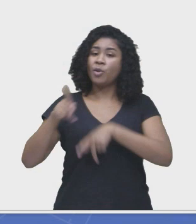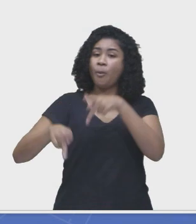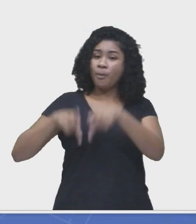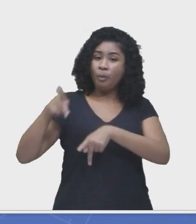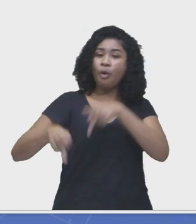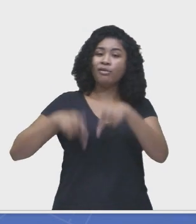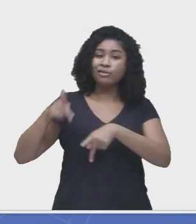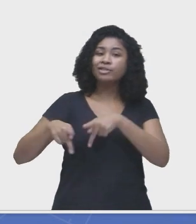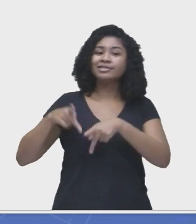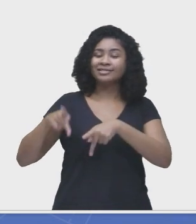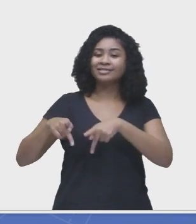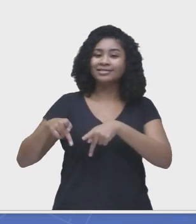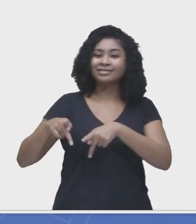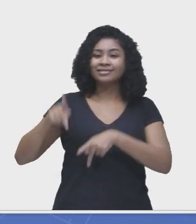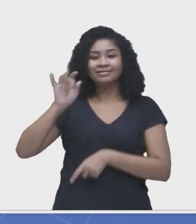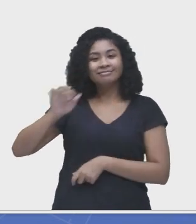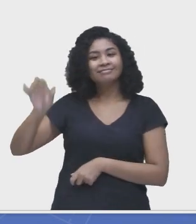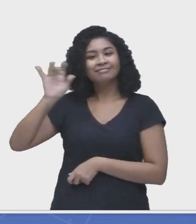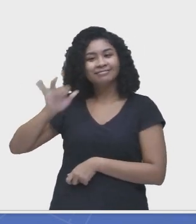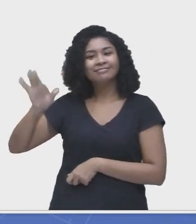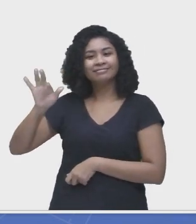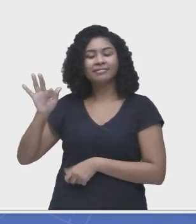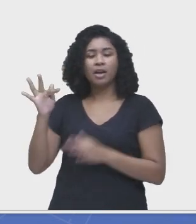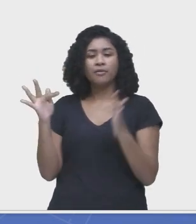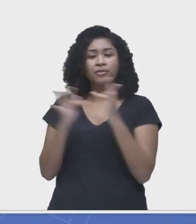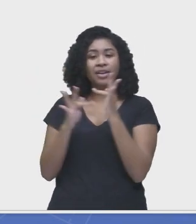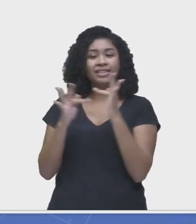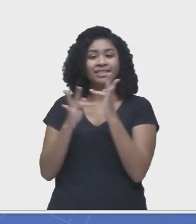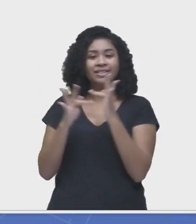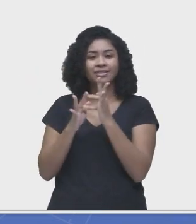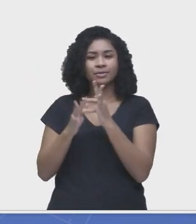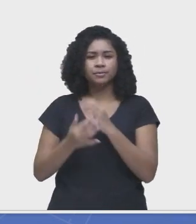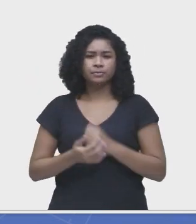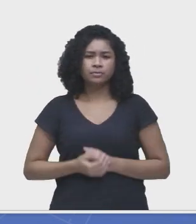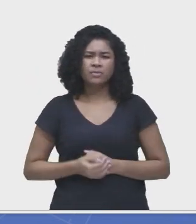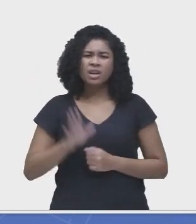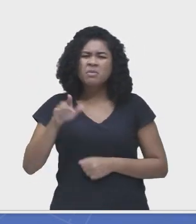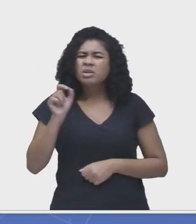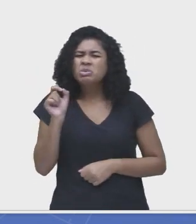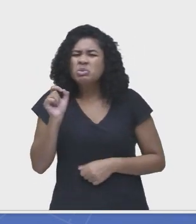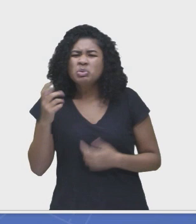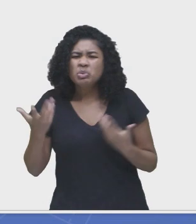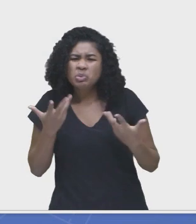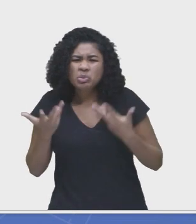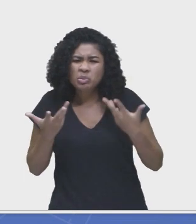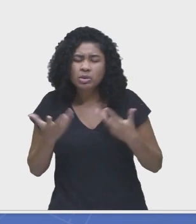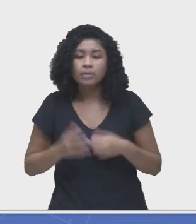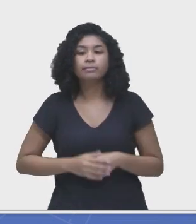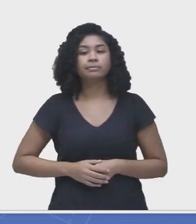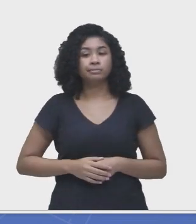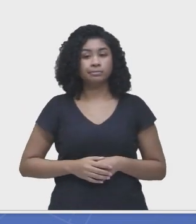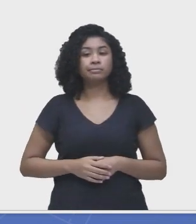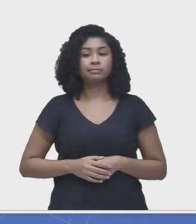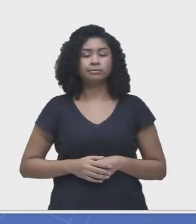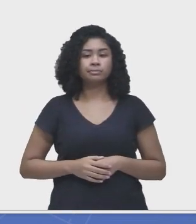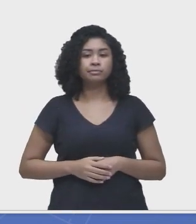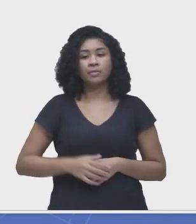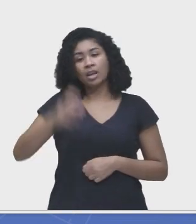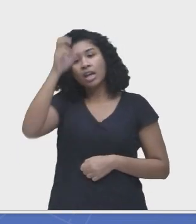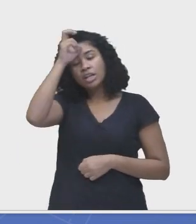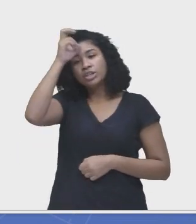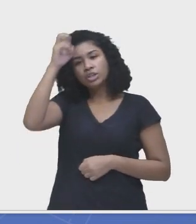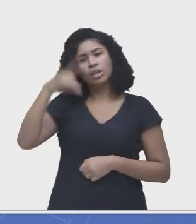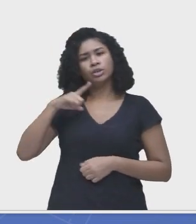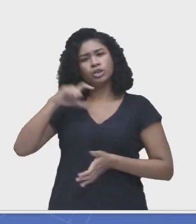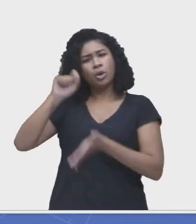o fonético? Nossa amiga língua portuguesa. Não, professora, mas olha só, mas os egípcios, eles já tinham deixado uma escrita. É, uma